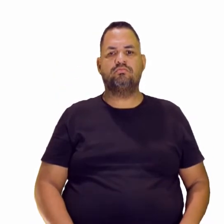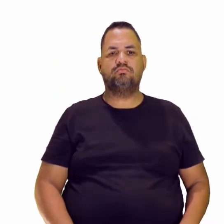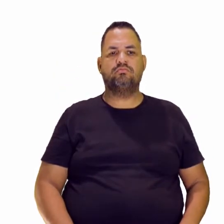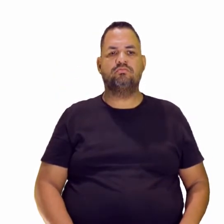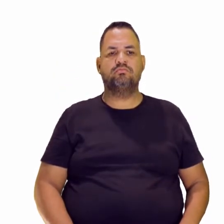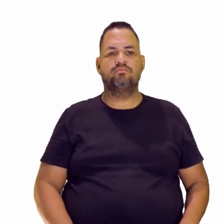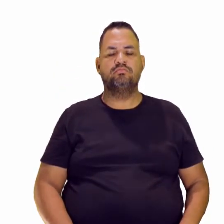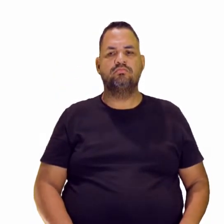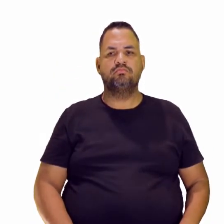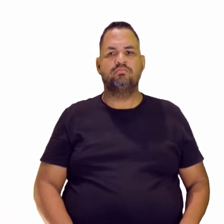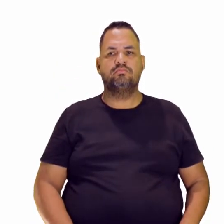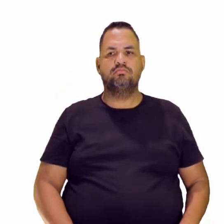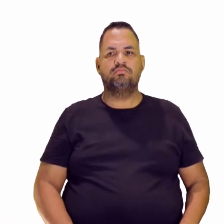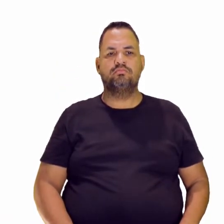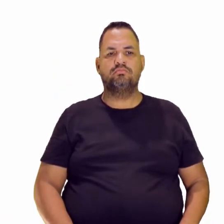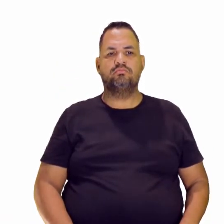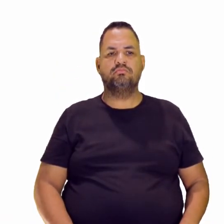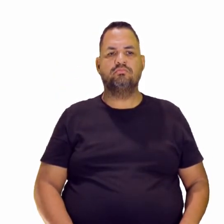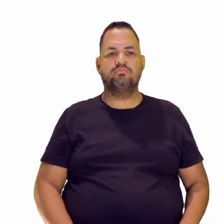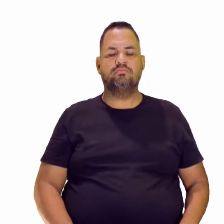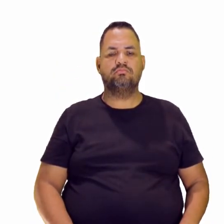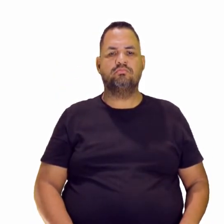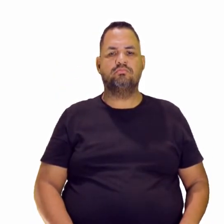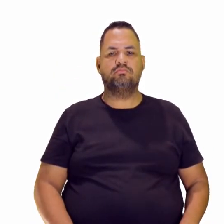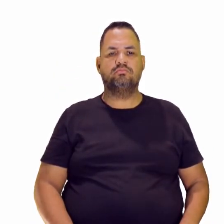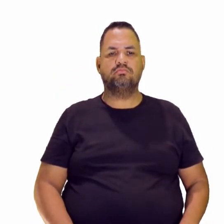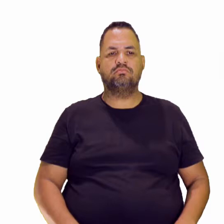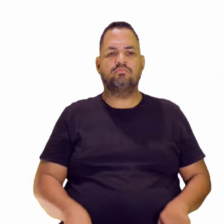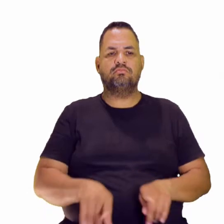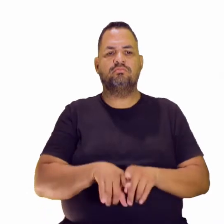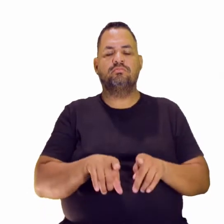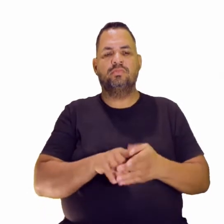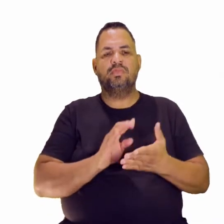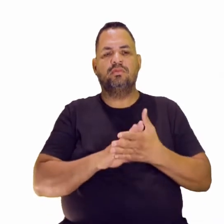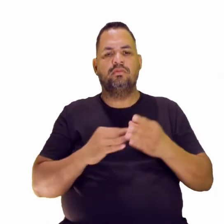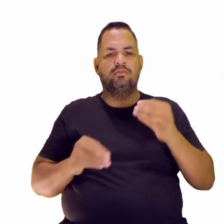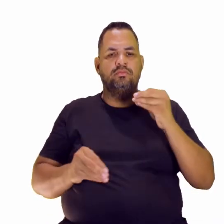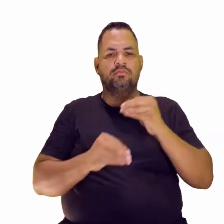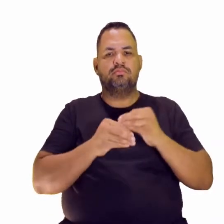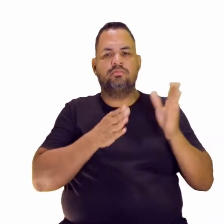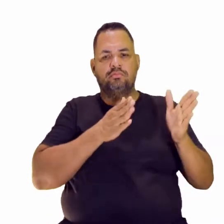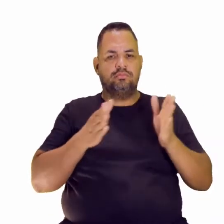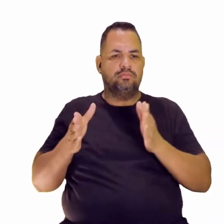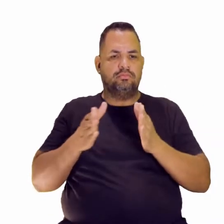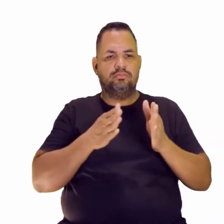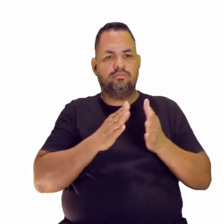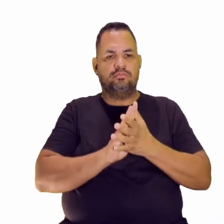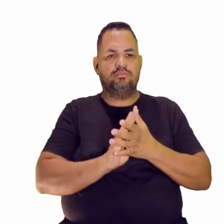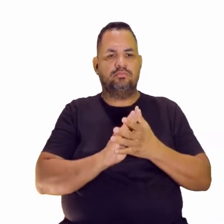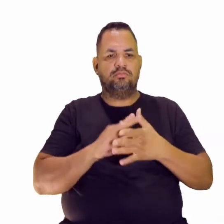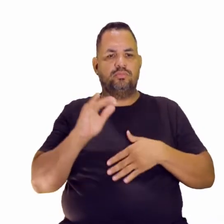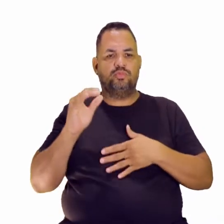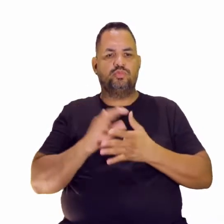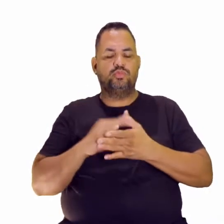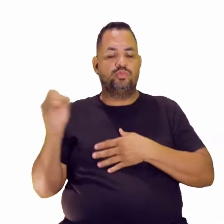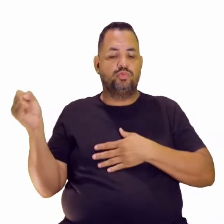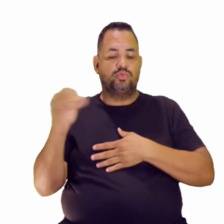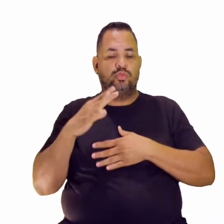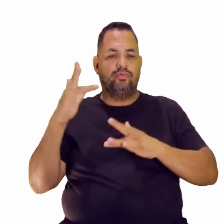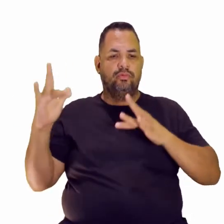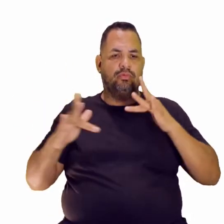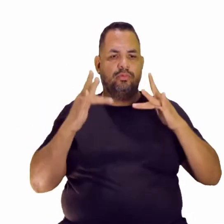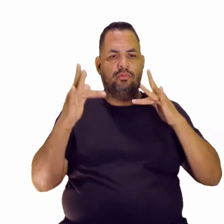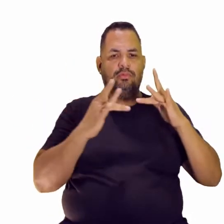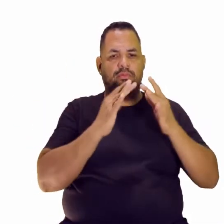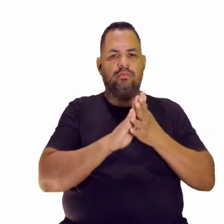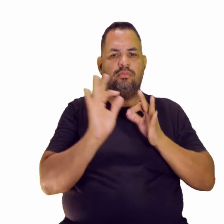Então, primeiro detalhe. Outra coisa também, foi introduzido num período de vigência do neoclassicismo, como